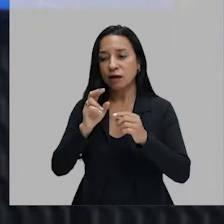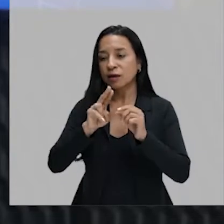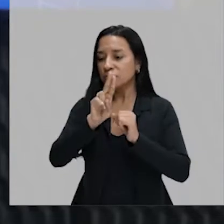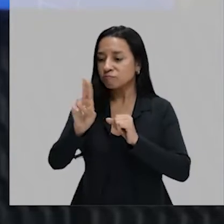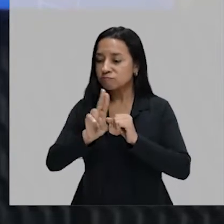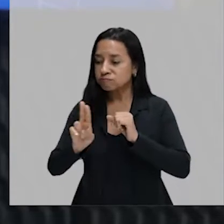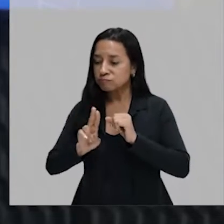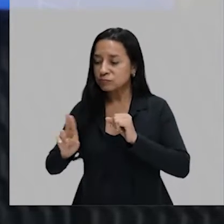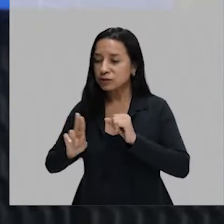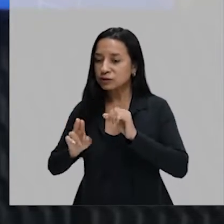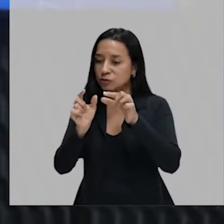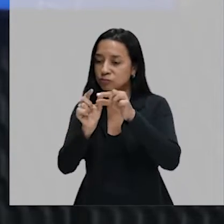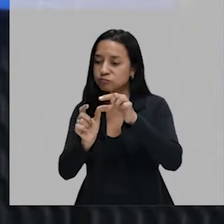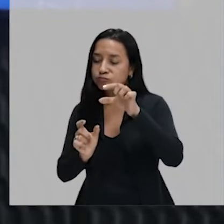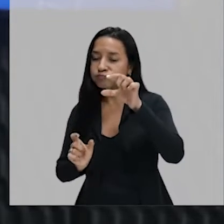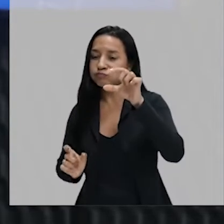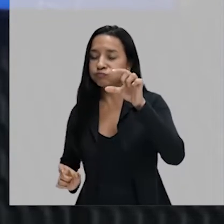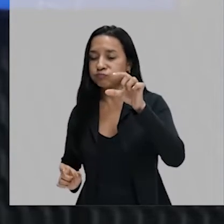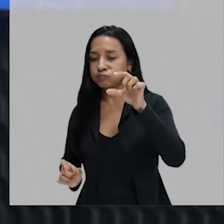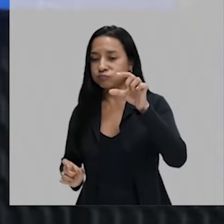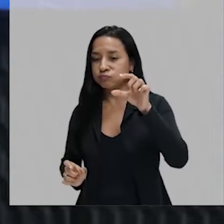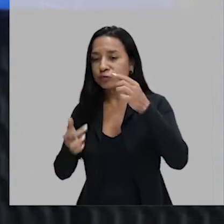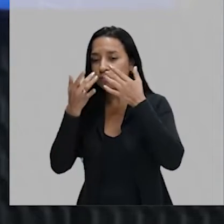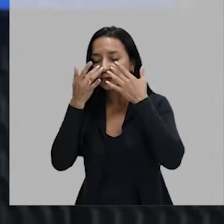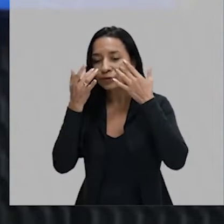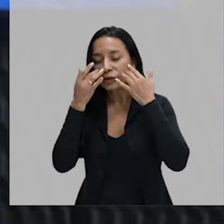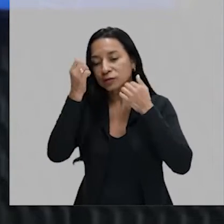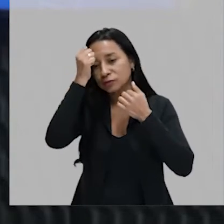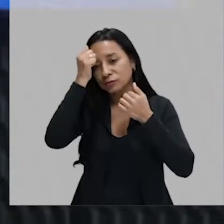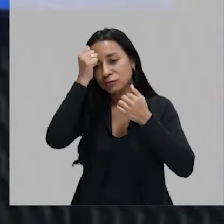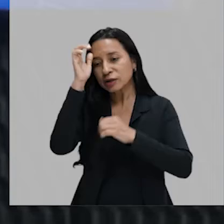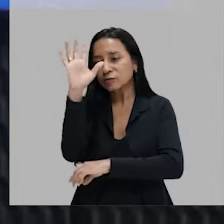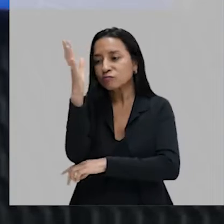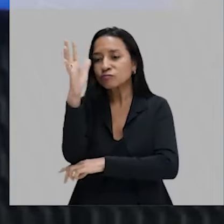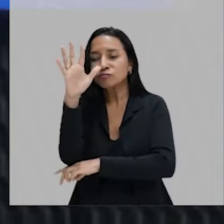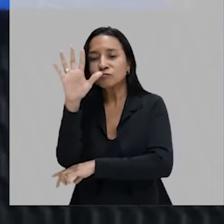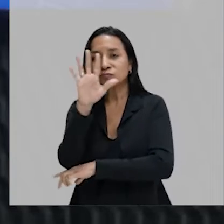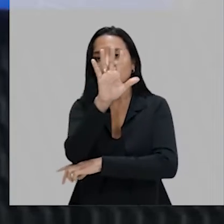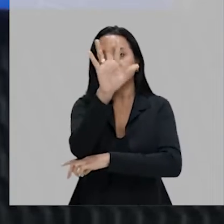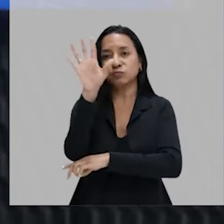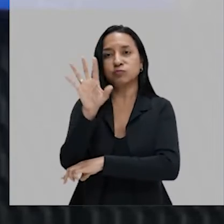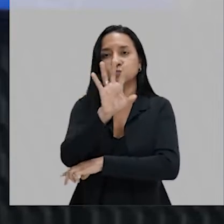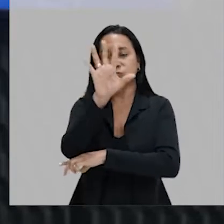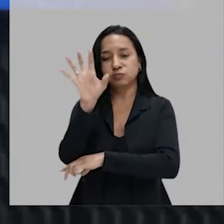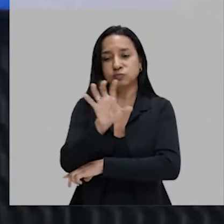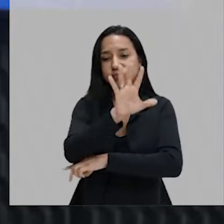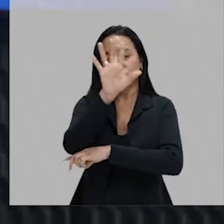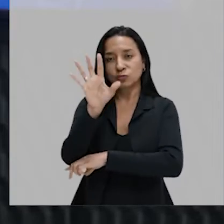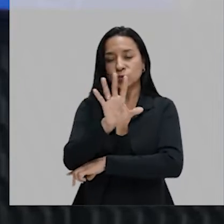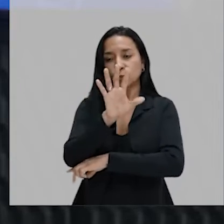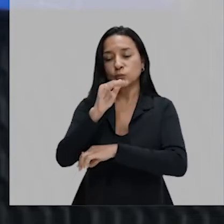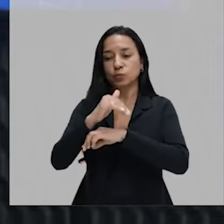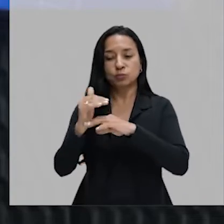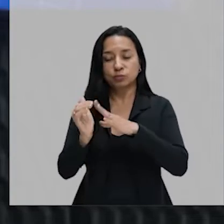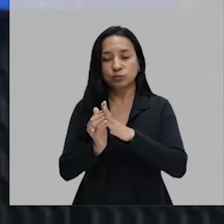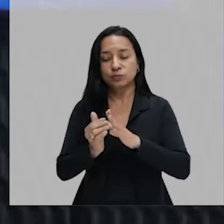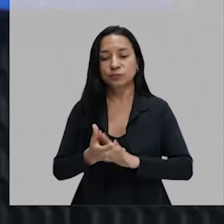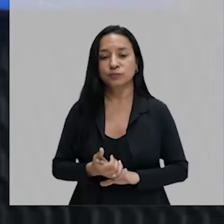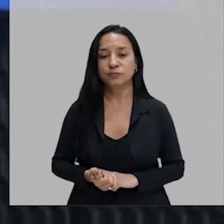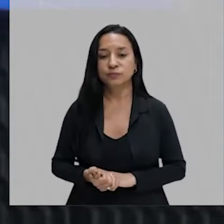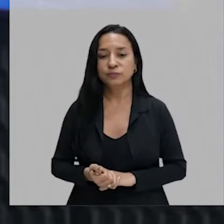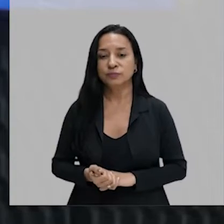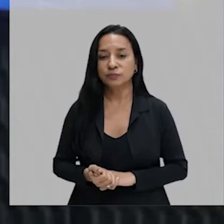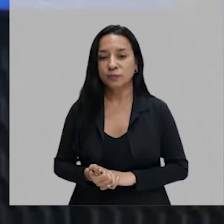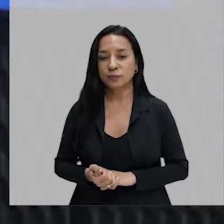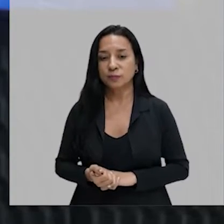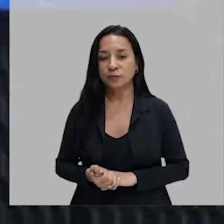patrimônio imaterial brasileiro. Teatro de bonecos, aquele dos mamulengos, aquele que você coloca a mão, mexe, tudinho, né? A apropriação